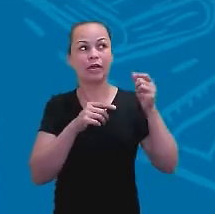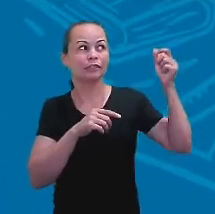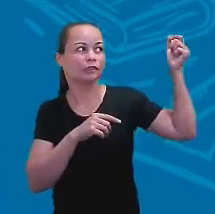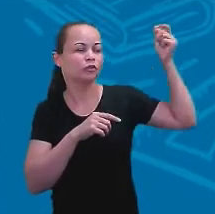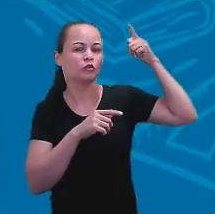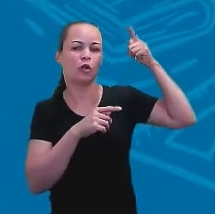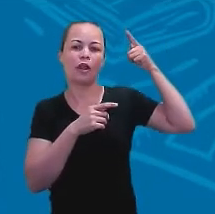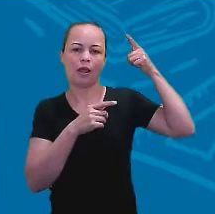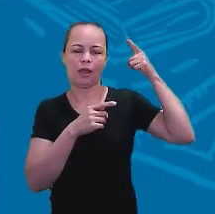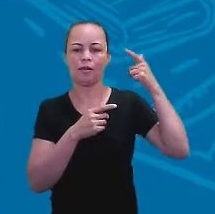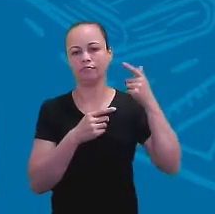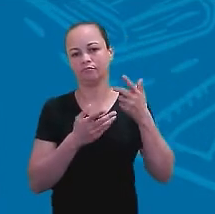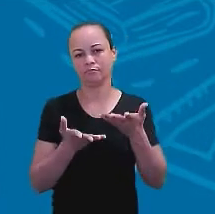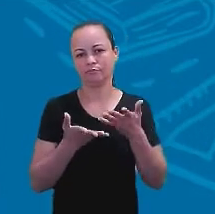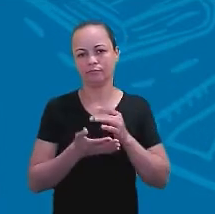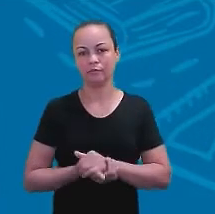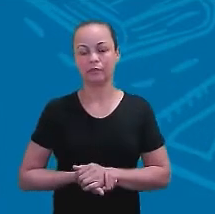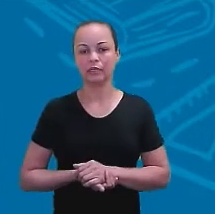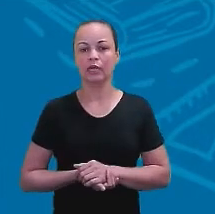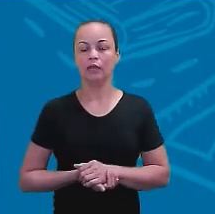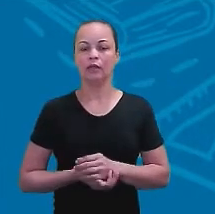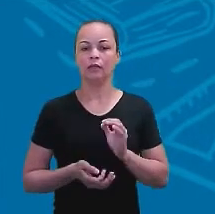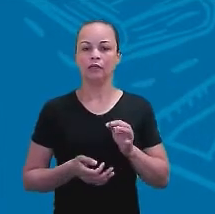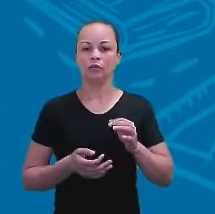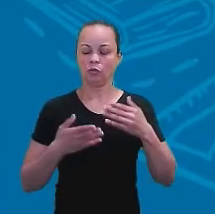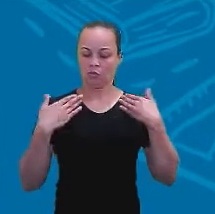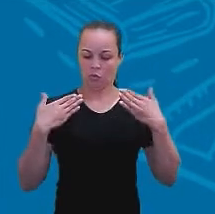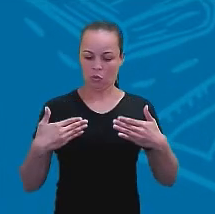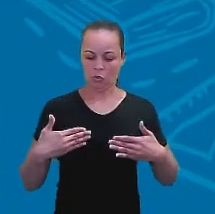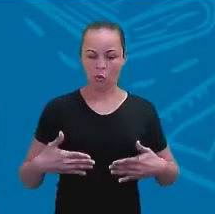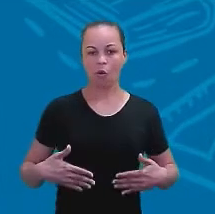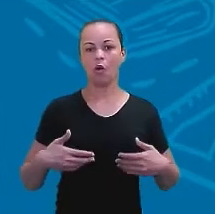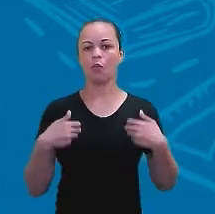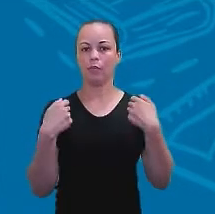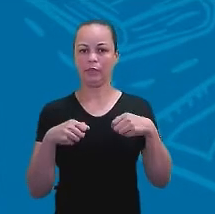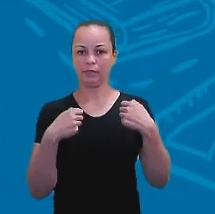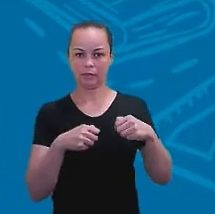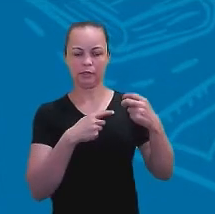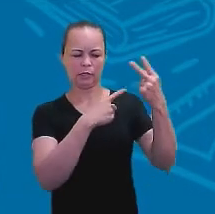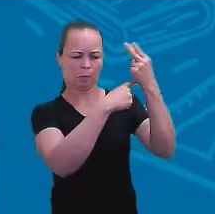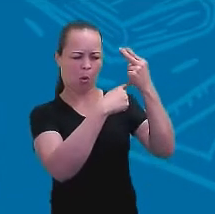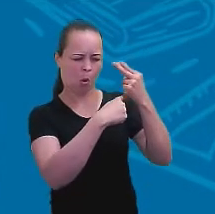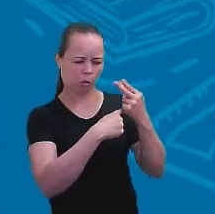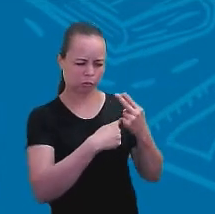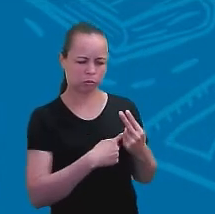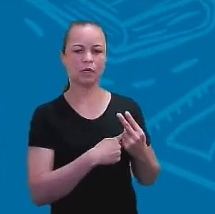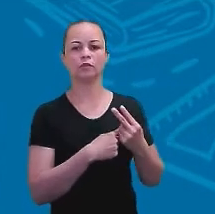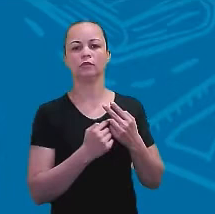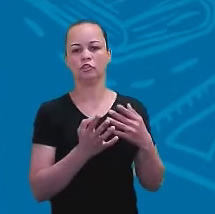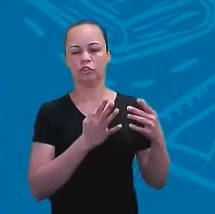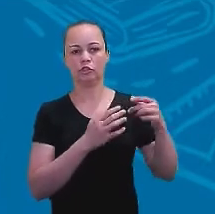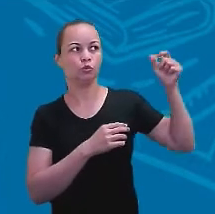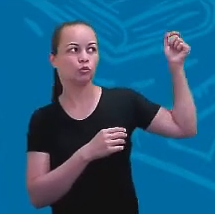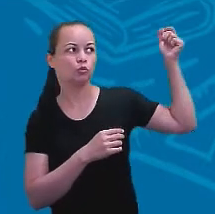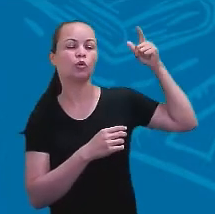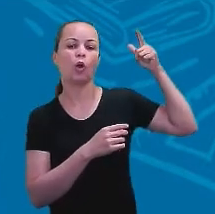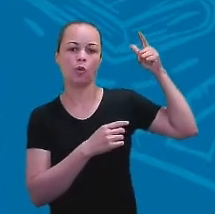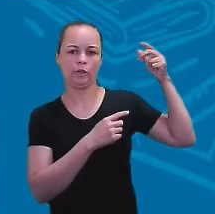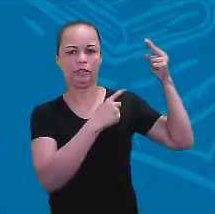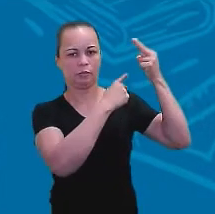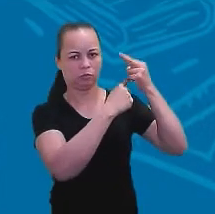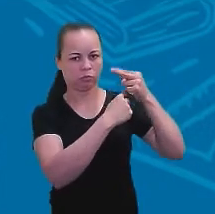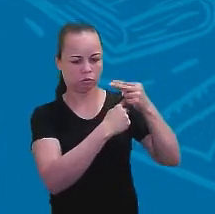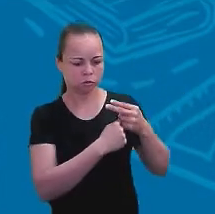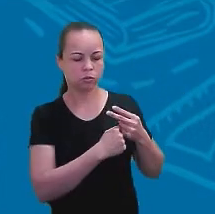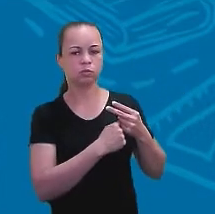como os nossos olhos, tá certo? Todo o nosso corpo, ele precisa ser protegido, né, dos raios solares, tá certo? Então essa